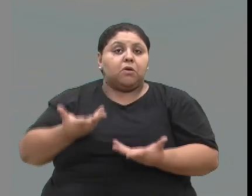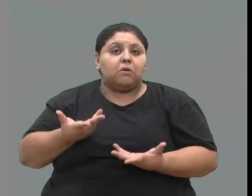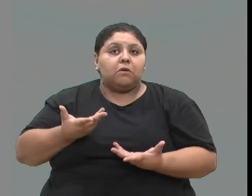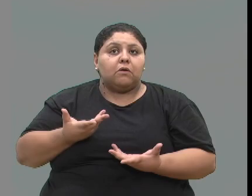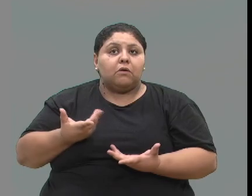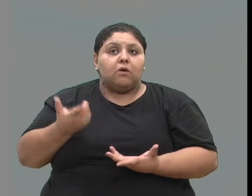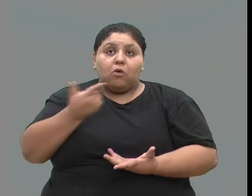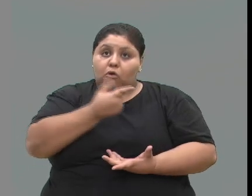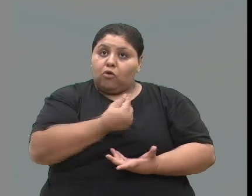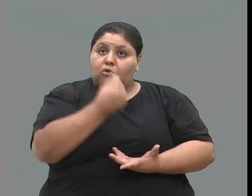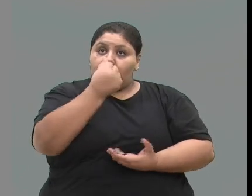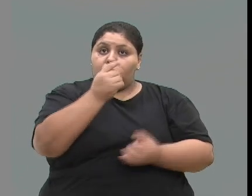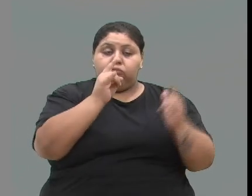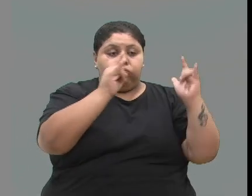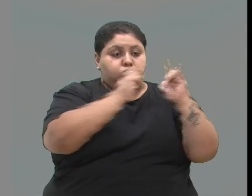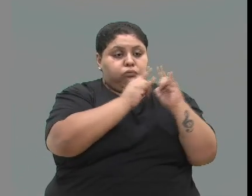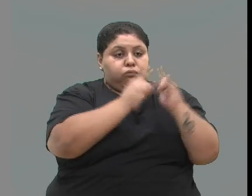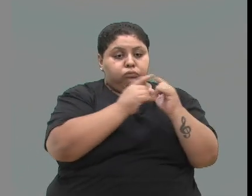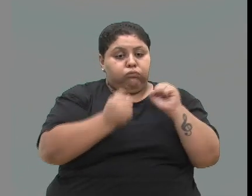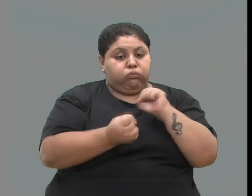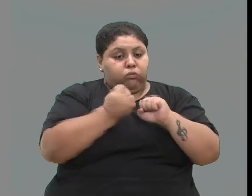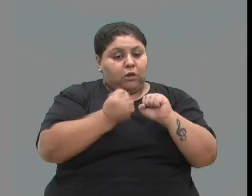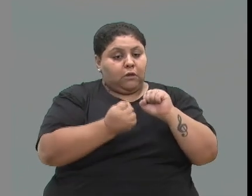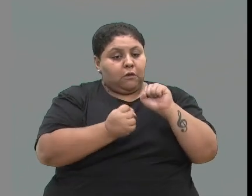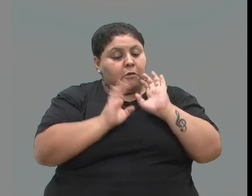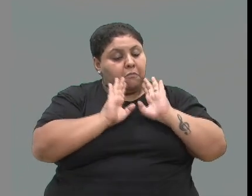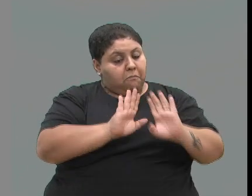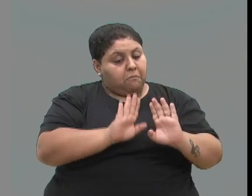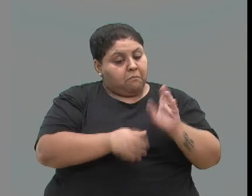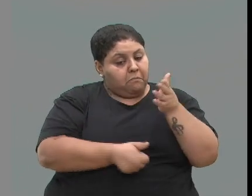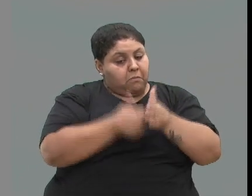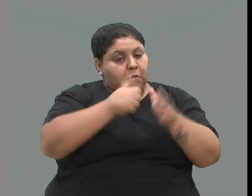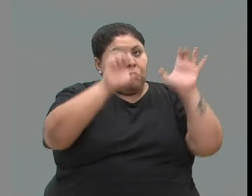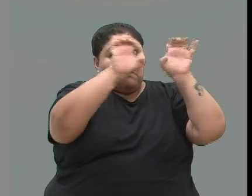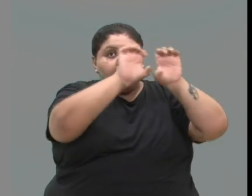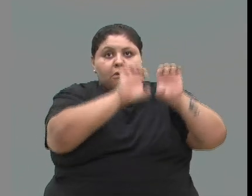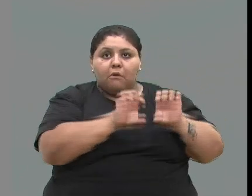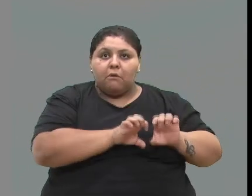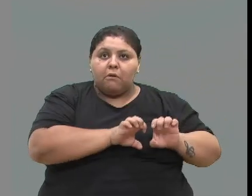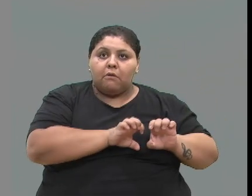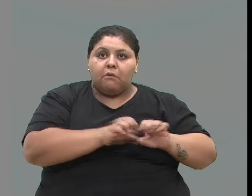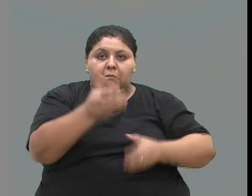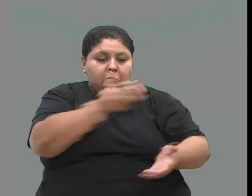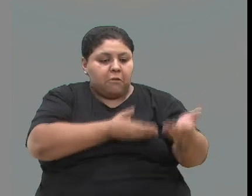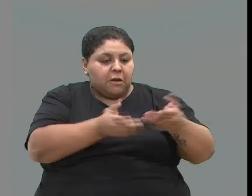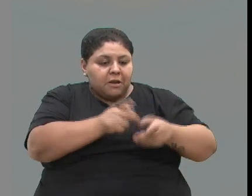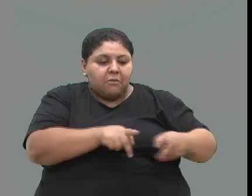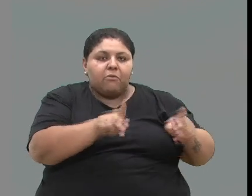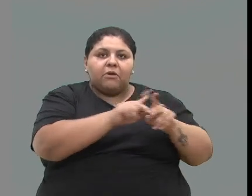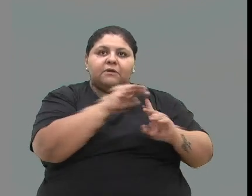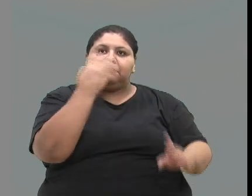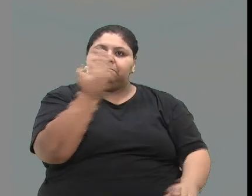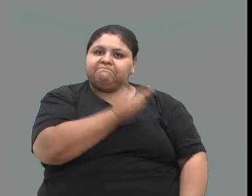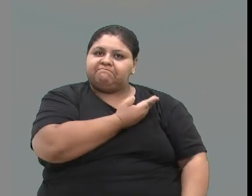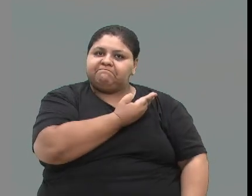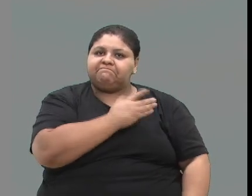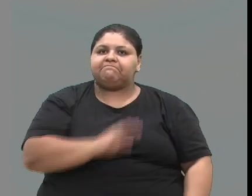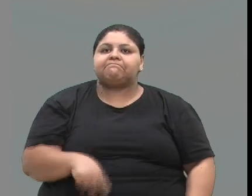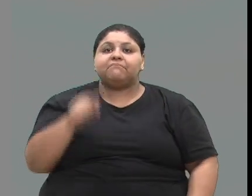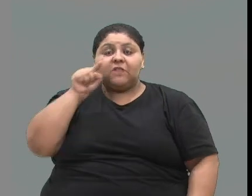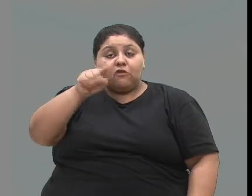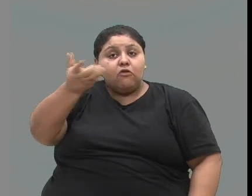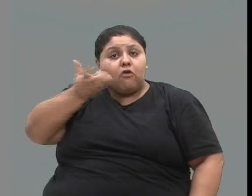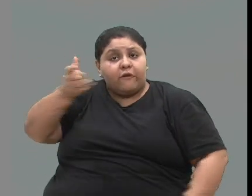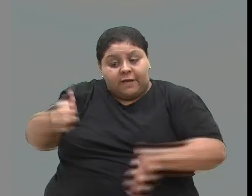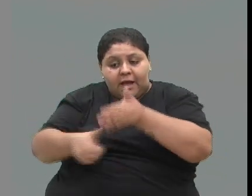ele, instituições podem manter e melhorar a sua infraestrutura para atender a população. Você quer